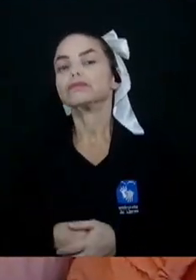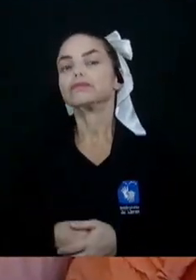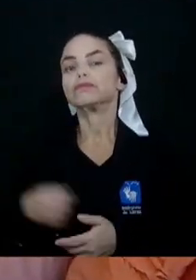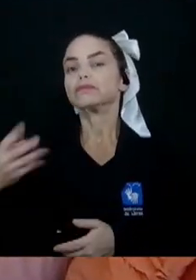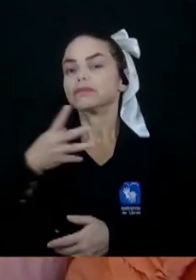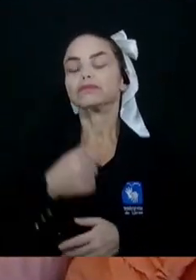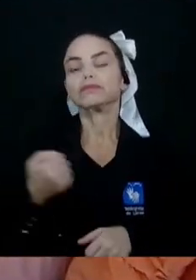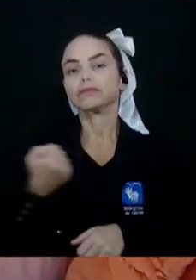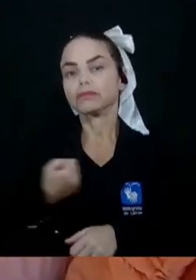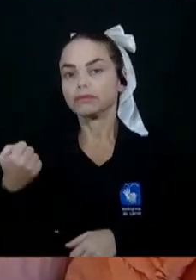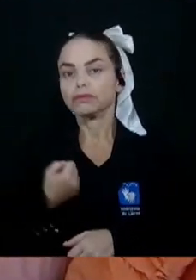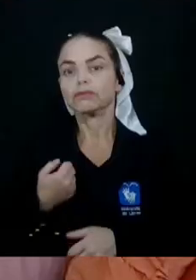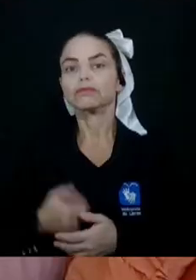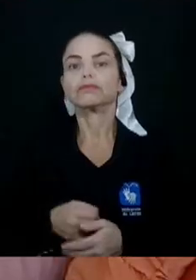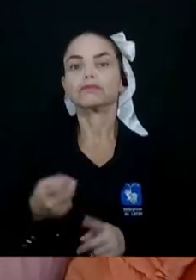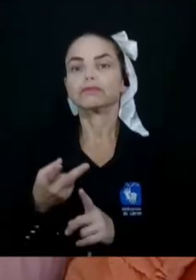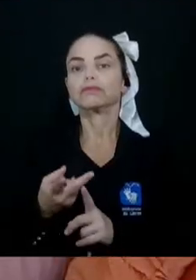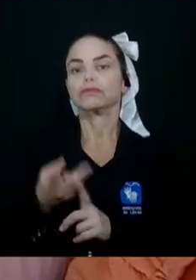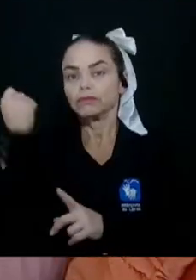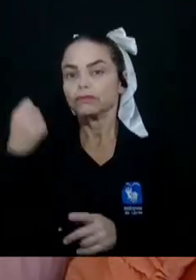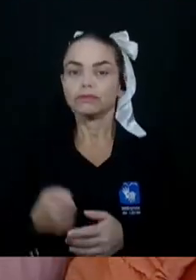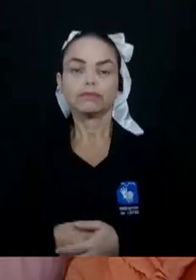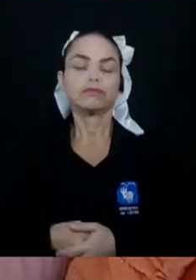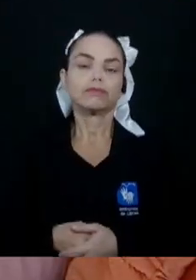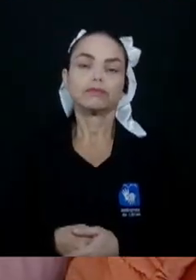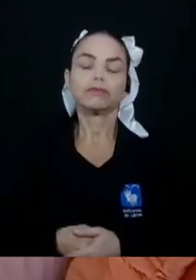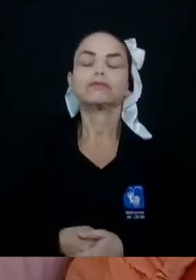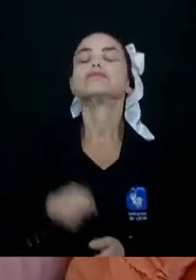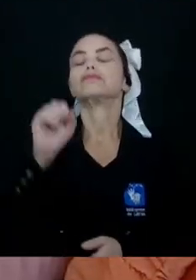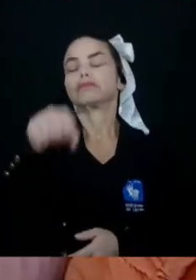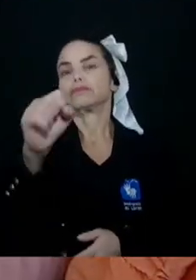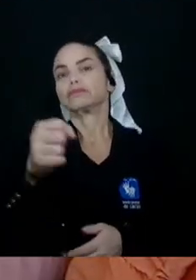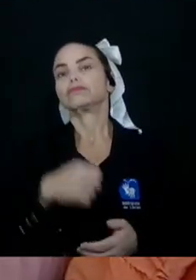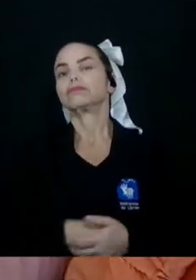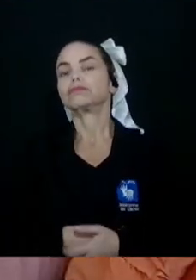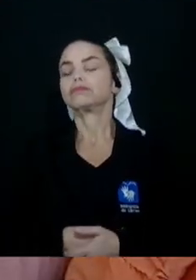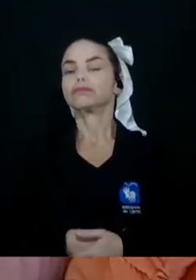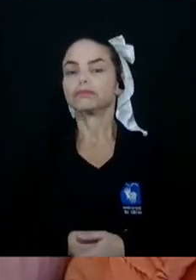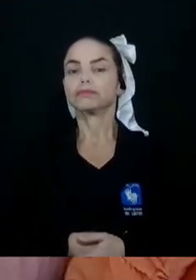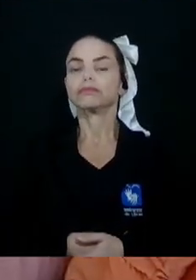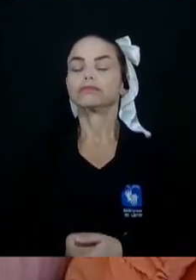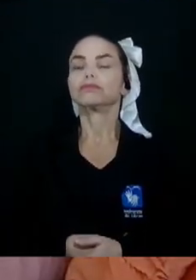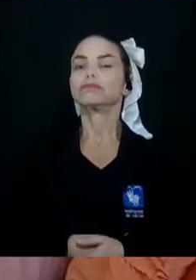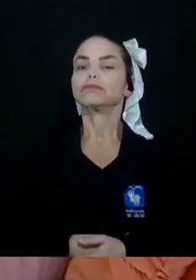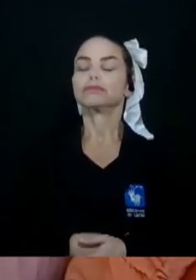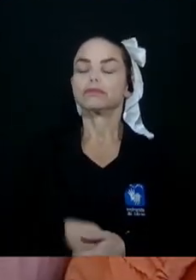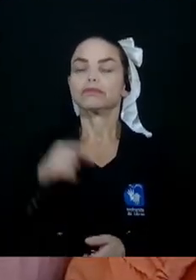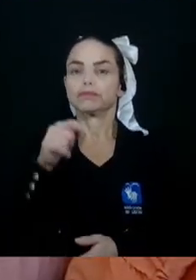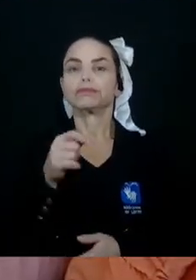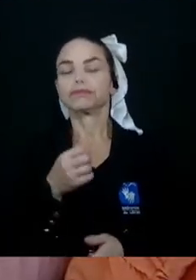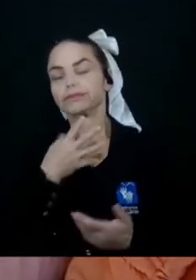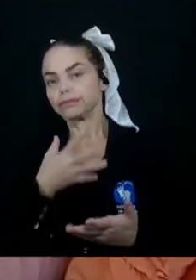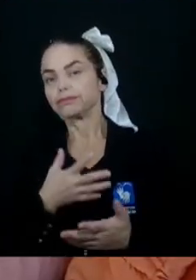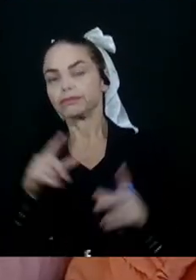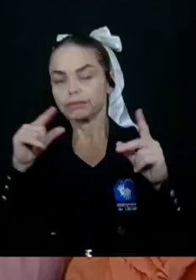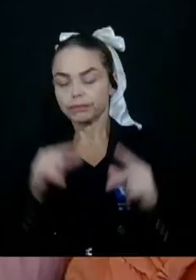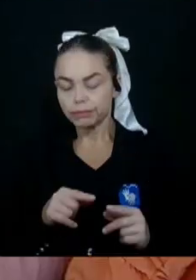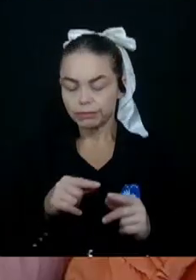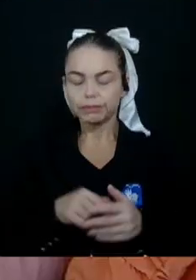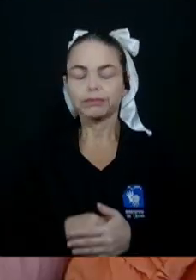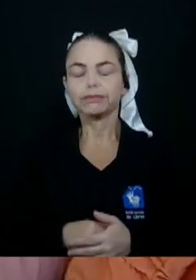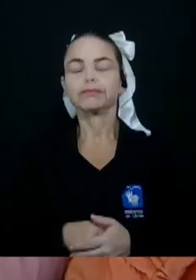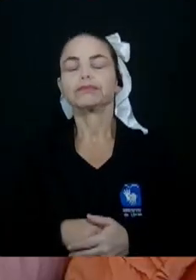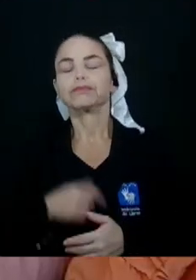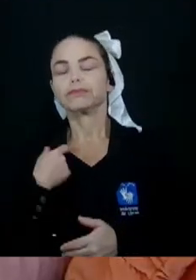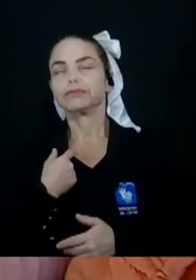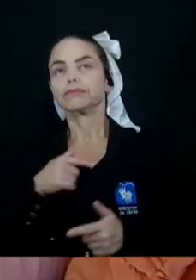em fraudes? Sim, o grande benefício é isso, diminuir cada vez mais essa questão dos